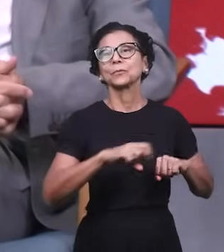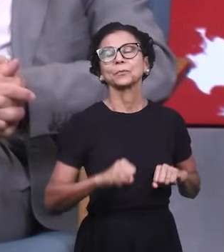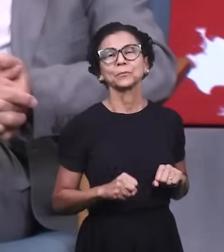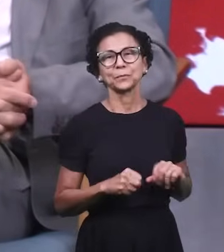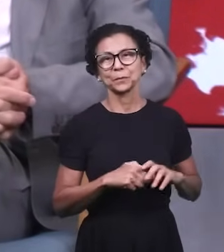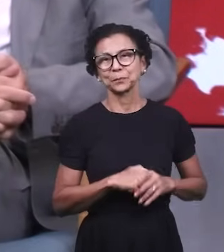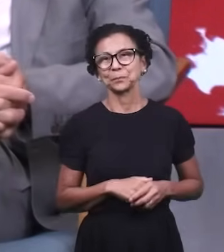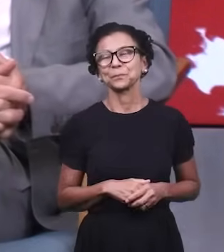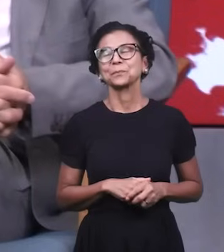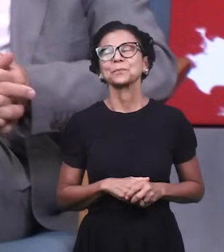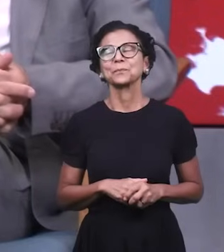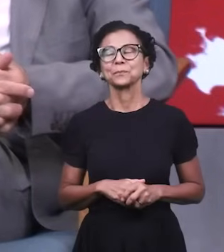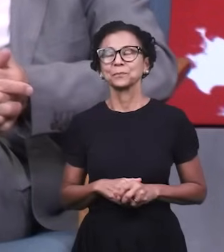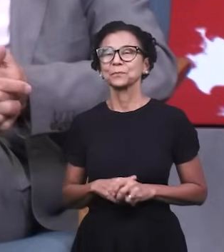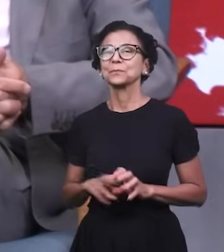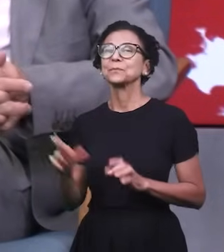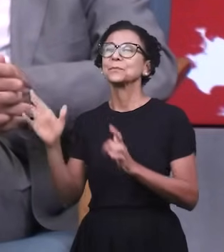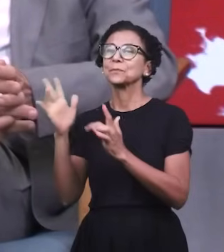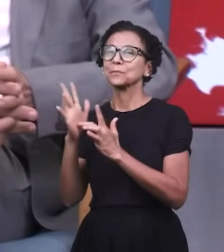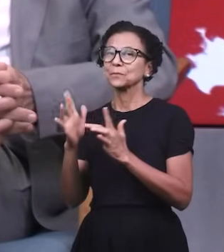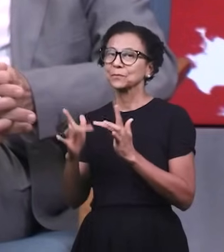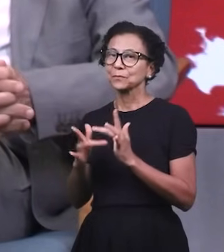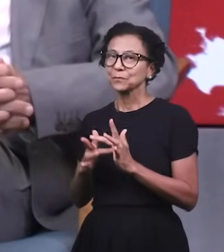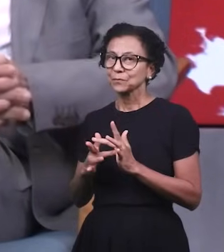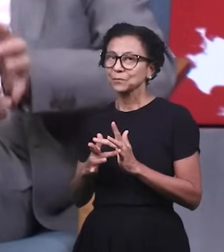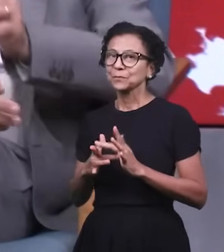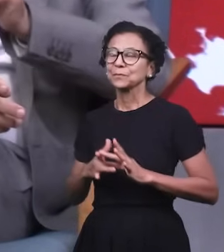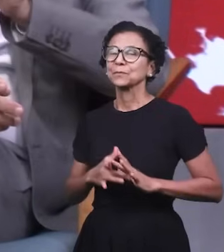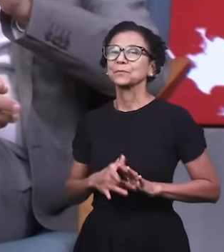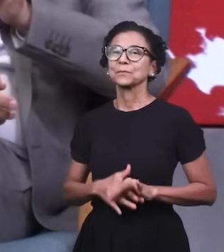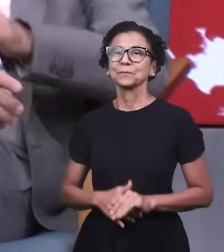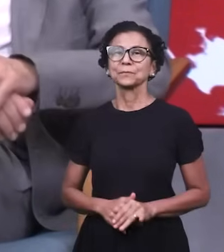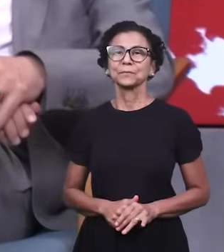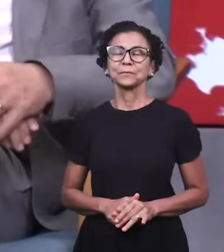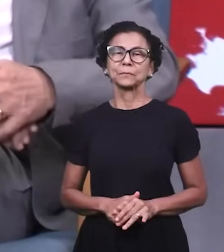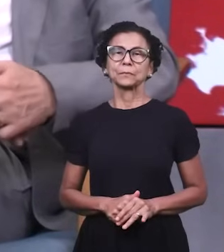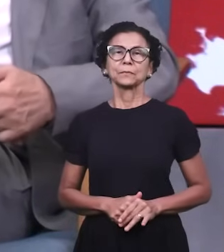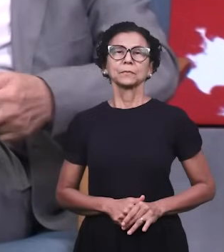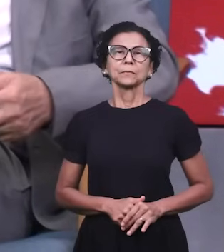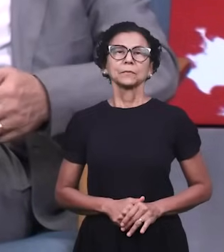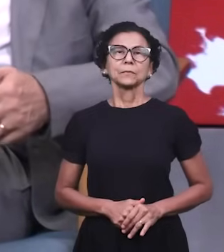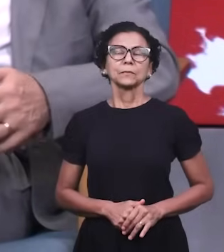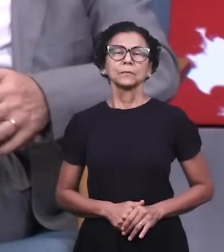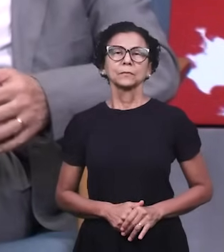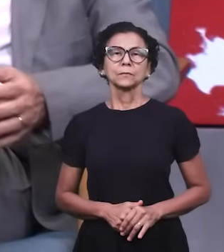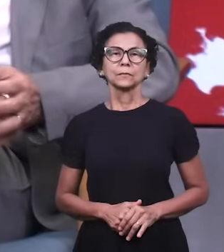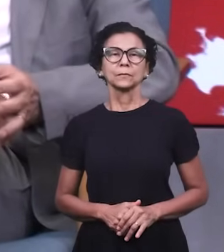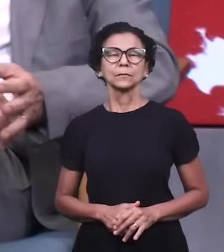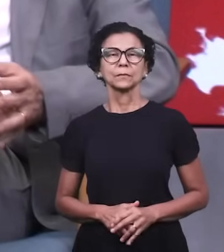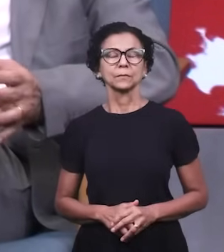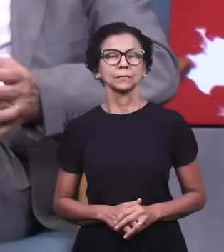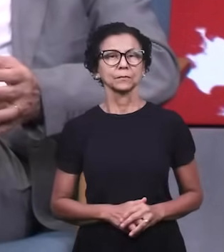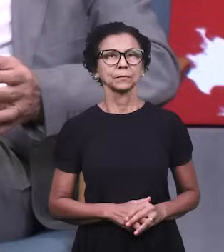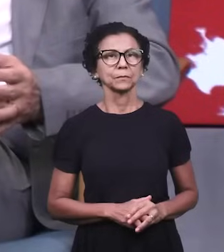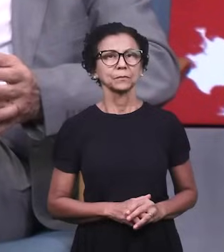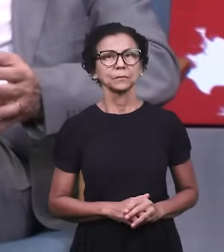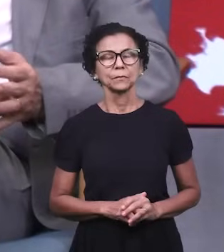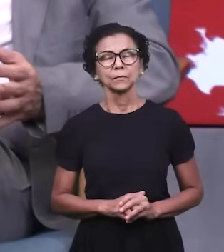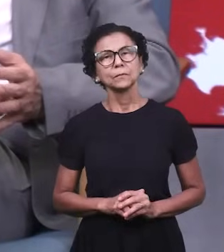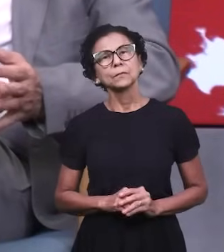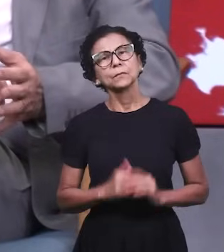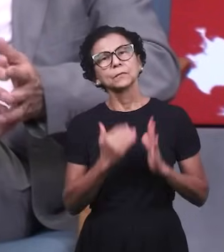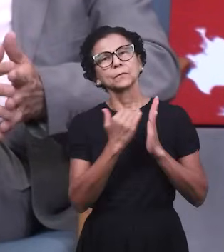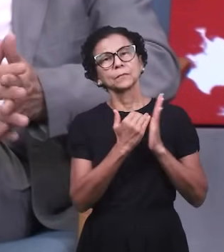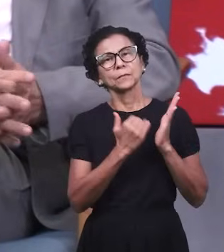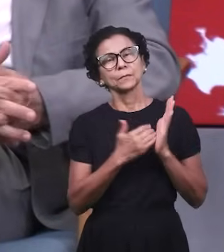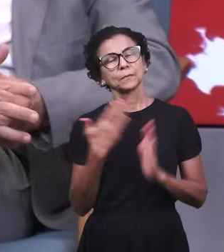no seu ministério através da cura. Nós falamos nos eventos anteriores